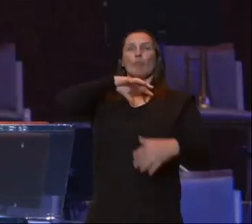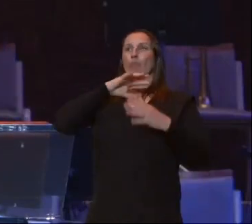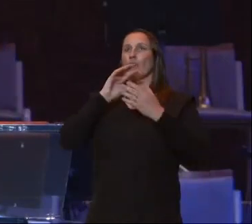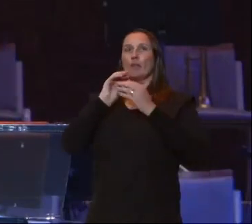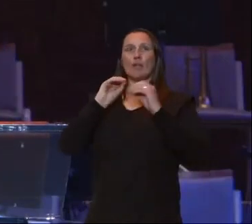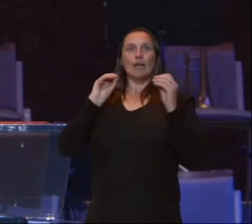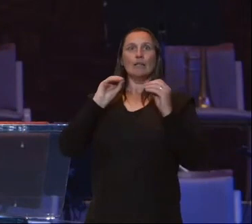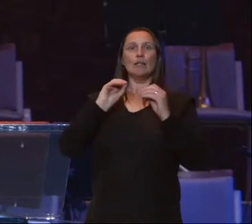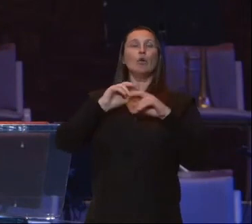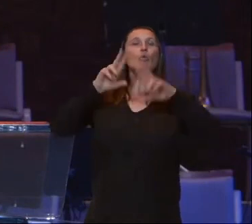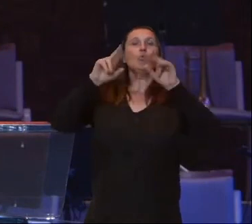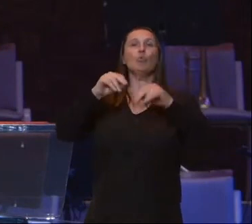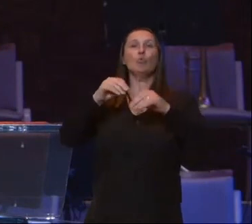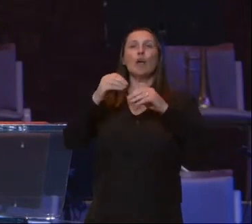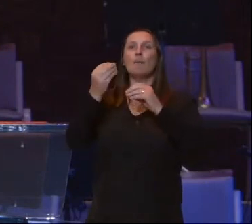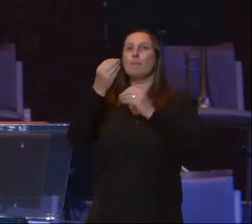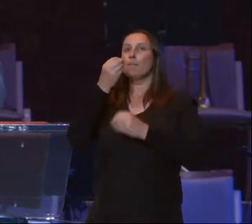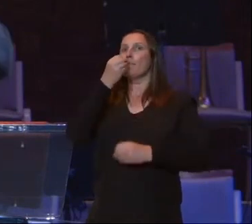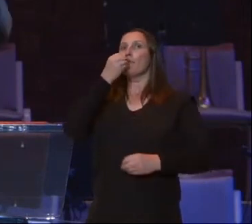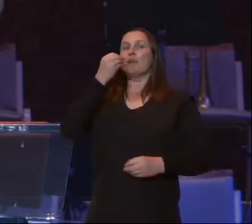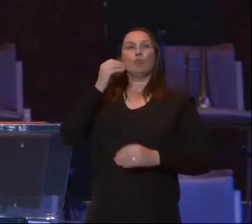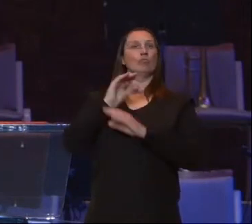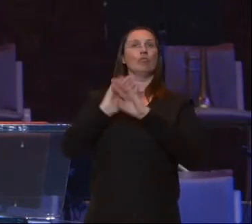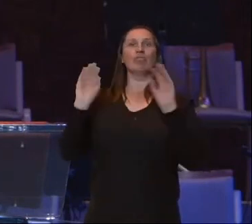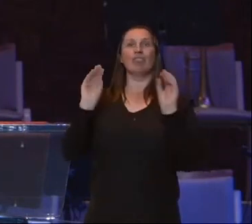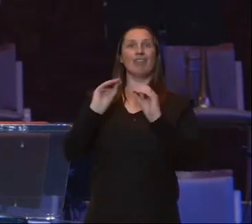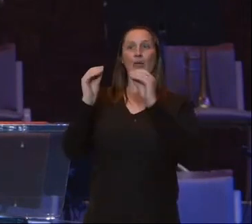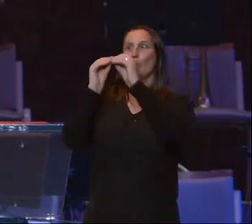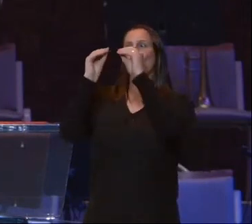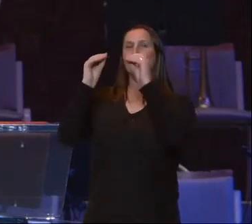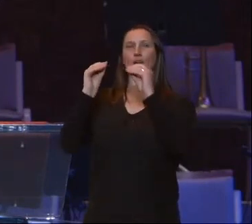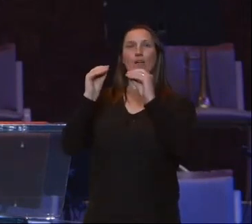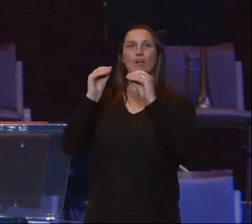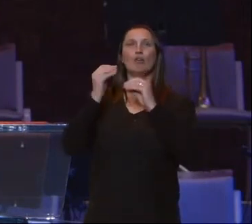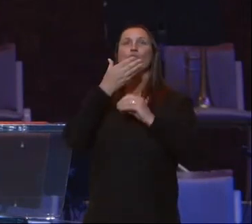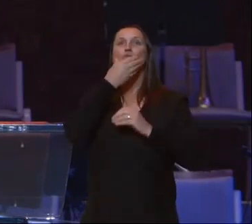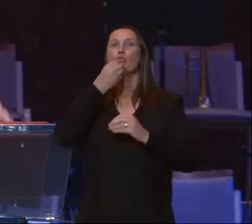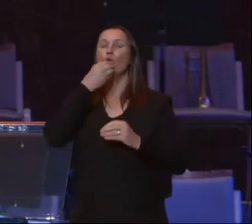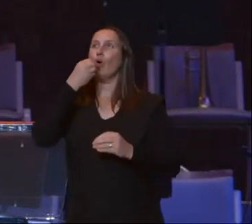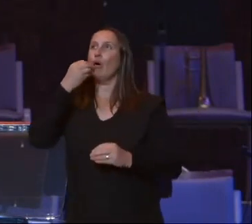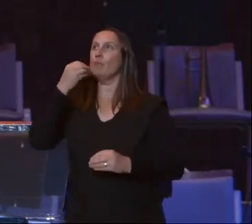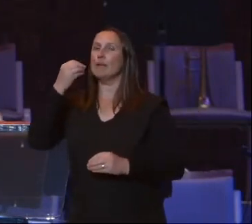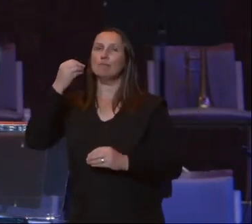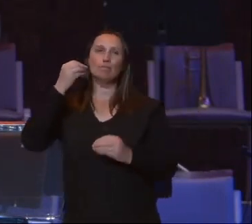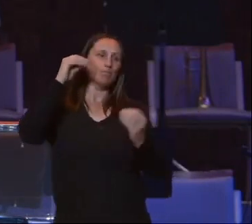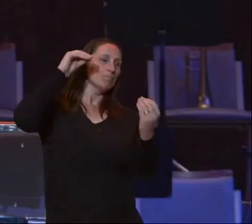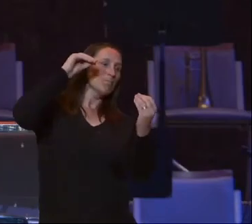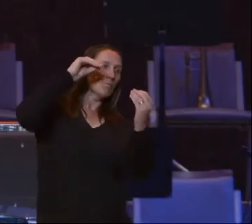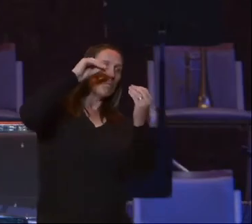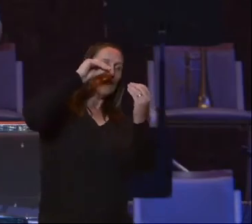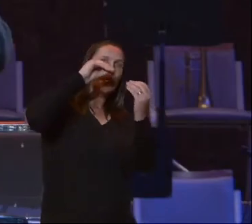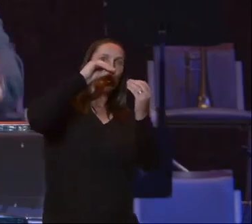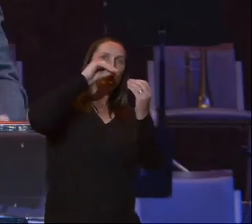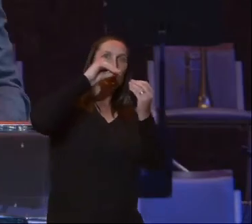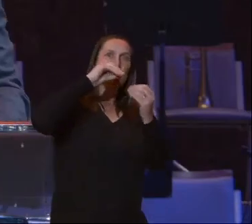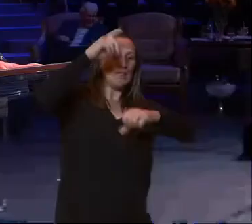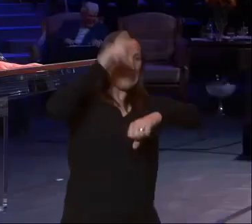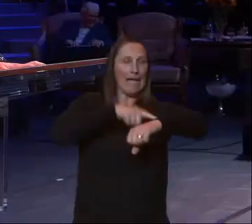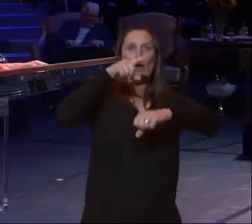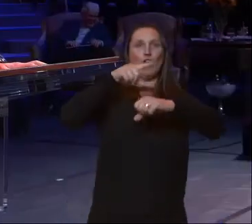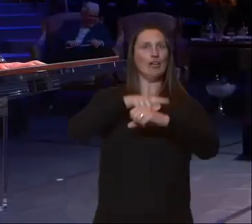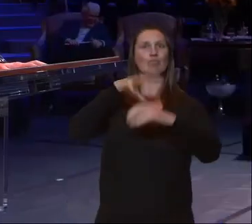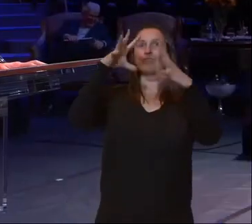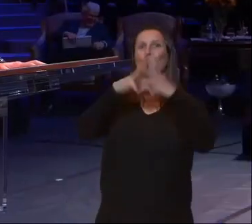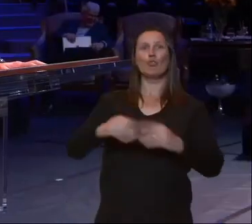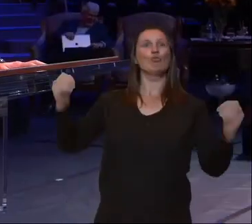dado um beijo na boca de uma menina. Ele abre aquela bocona, vem na minha direção, eu fui curado instantaneamente,